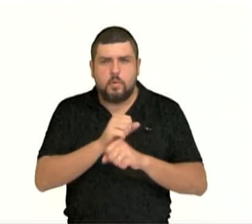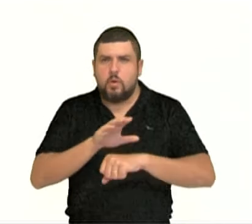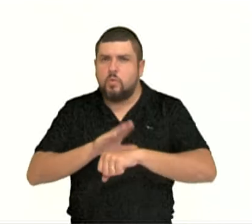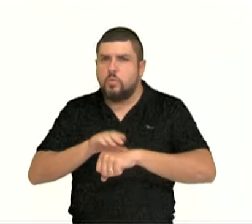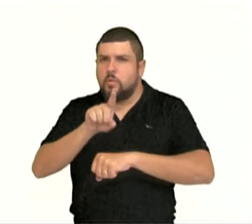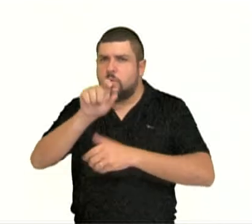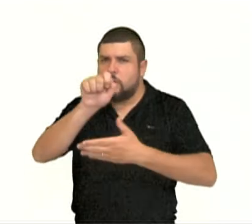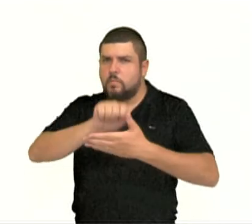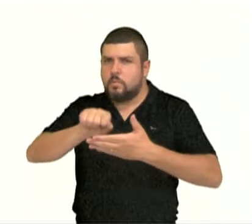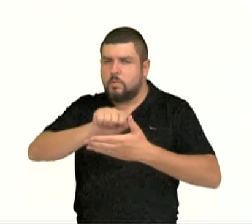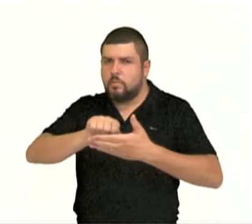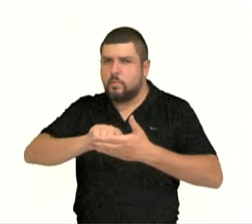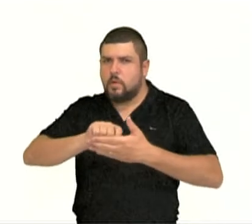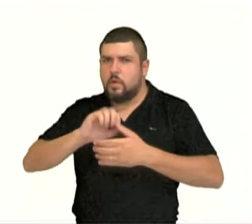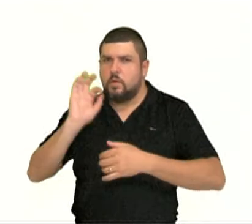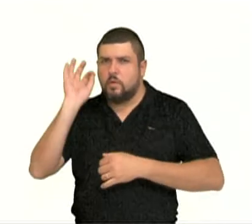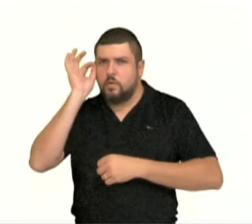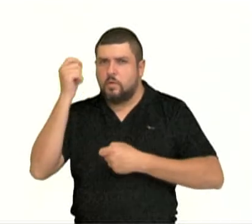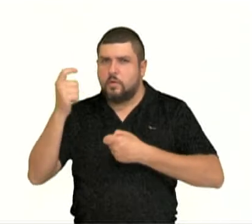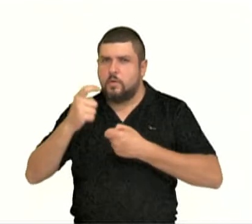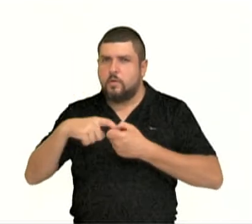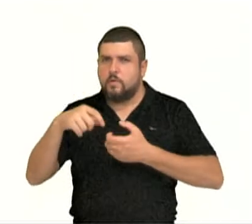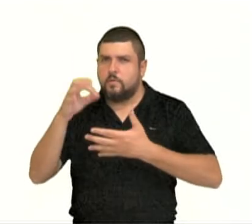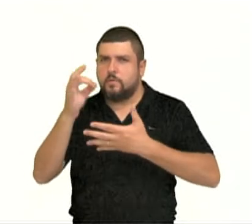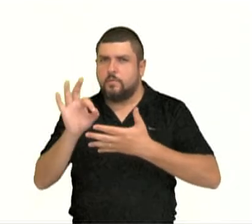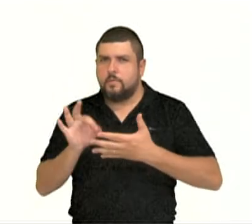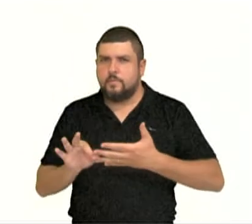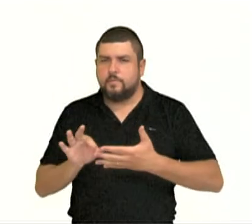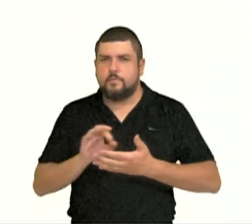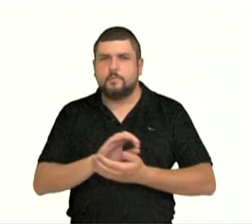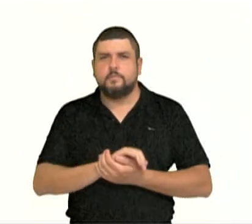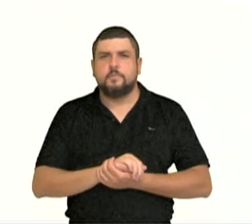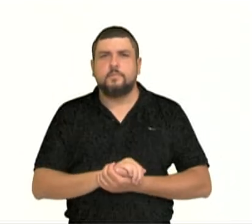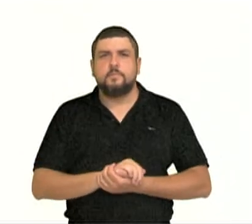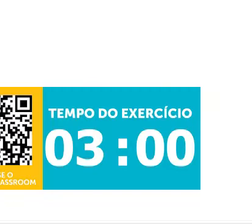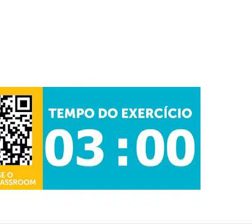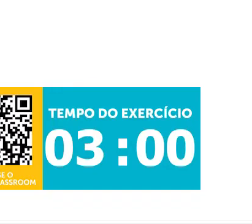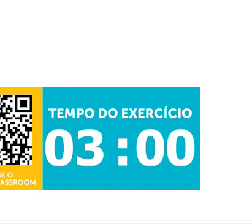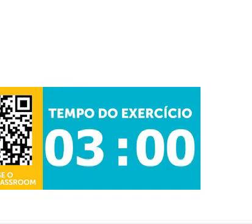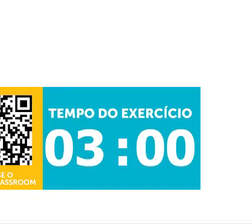poderem resolver isso, certo? E daqui a pouco a gente volta para poder discutir essa questão.